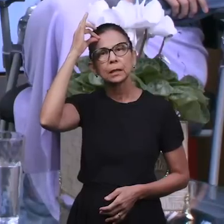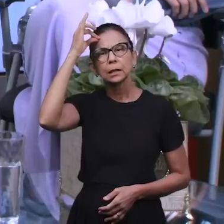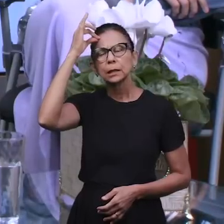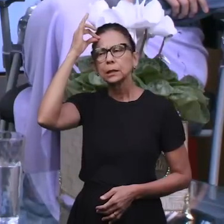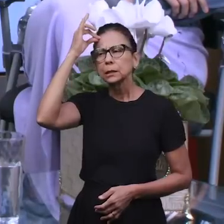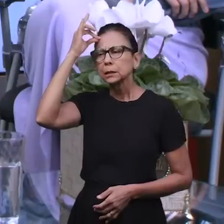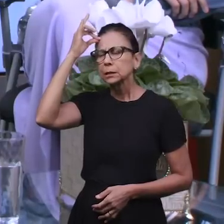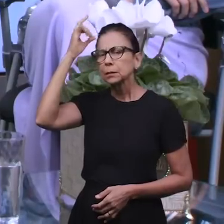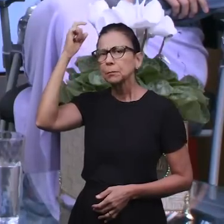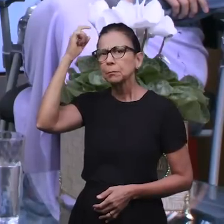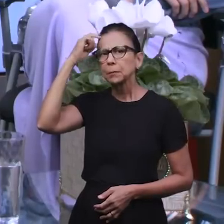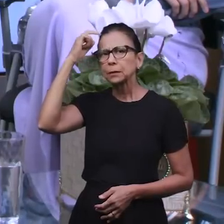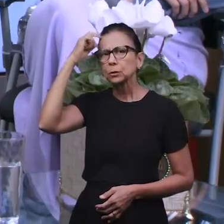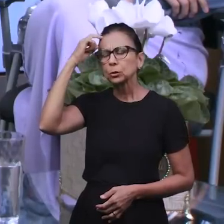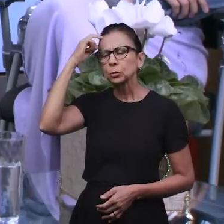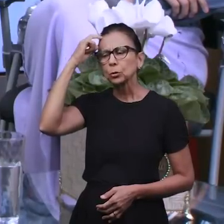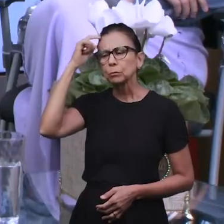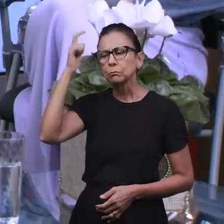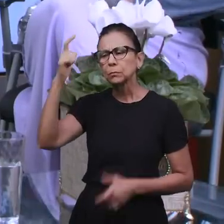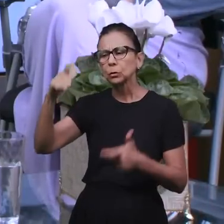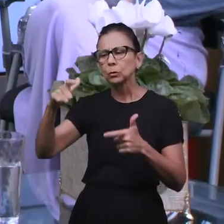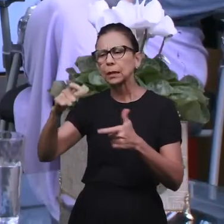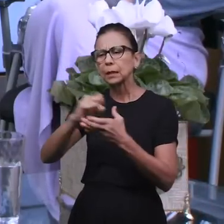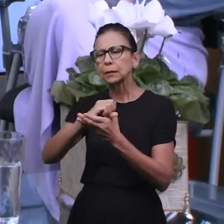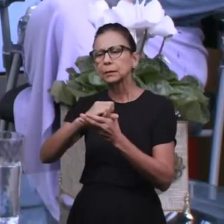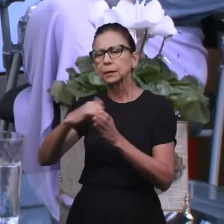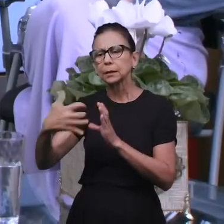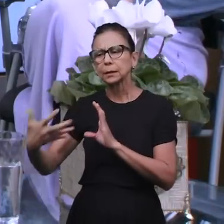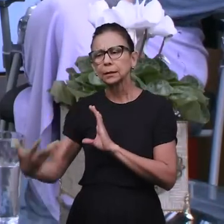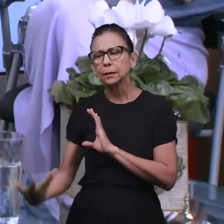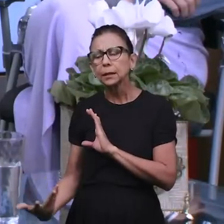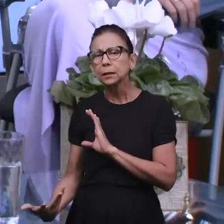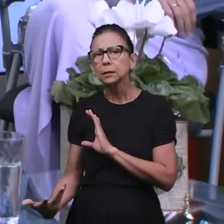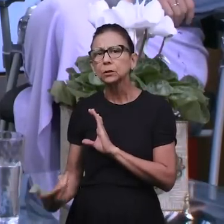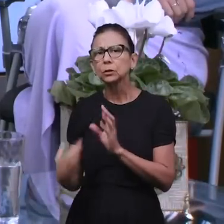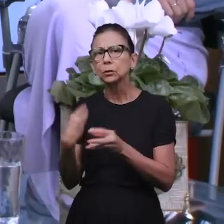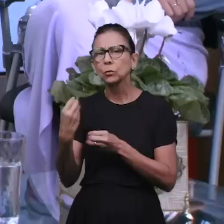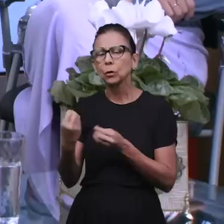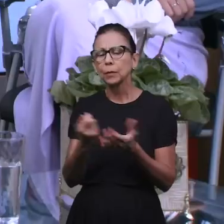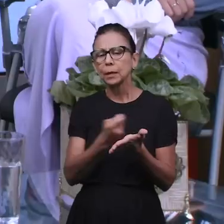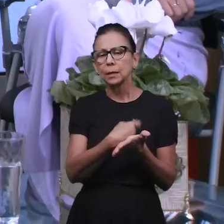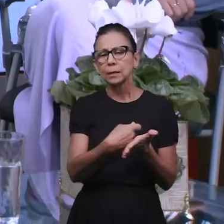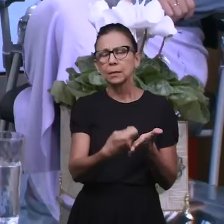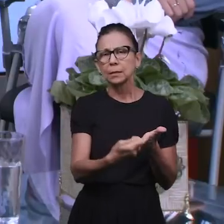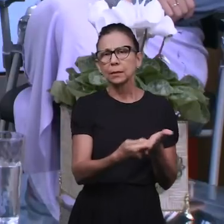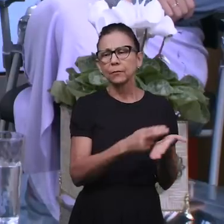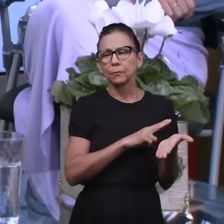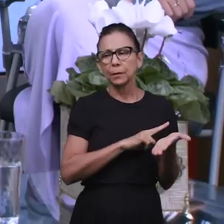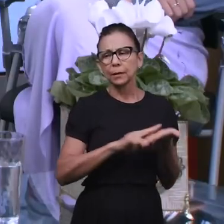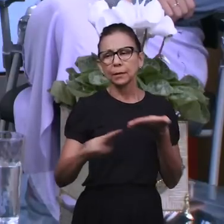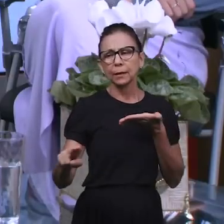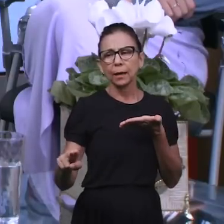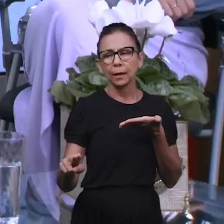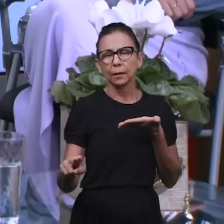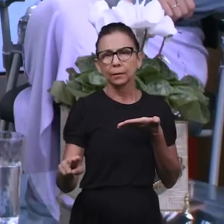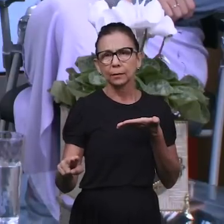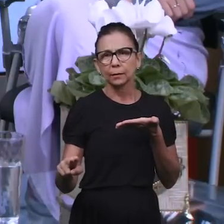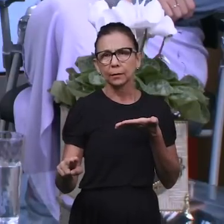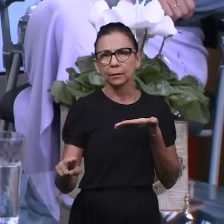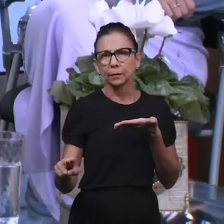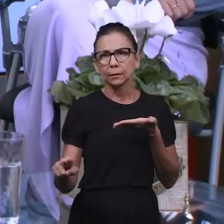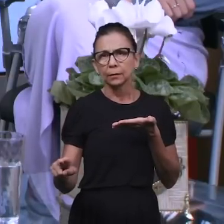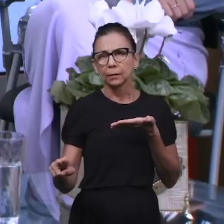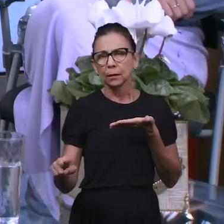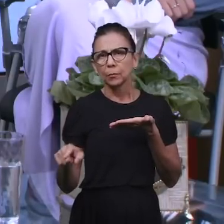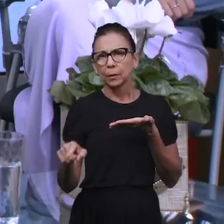essa característica daquele lugar para escrever uma carta para aqueles irmãos, para que eles entendessem do que